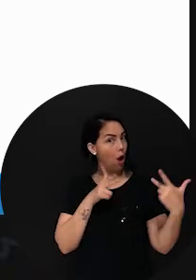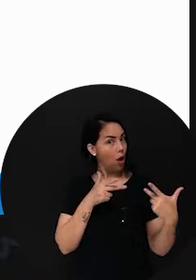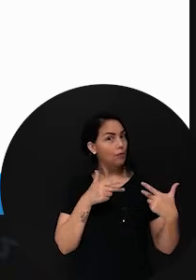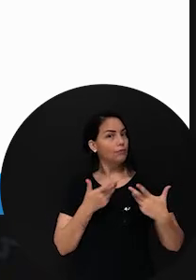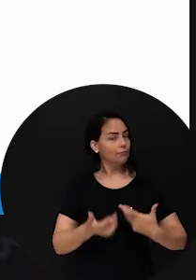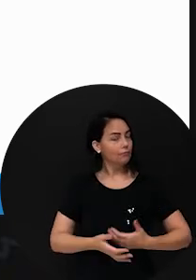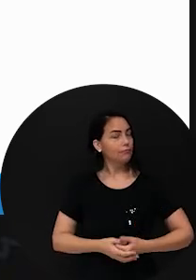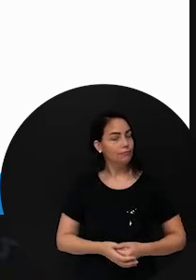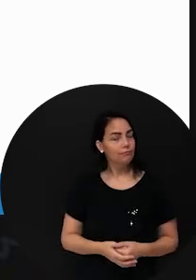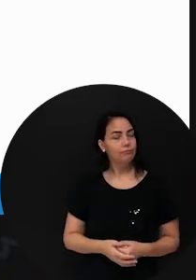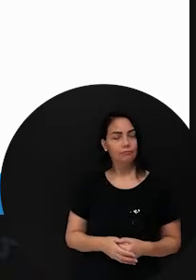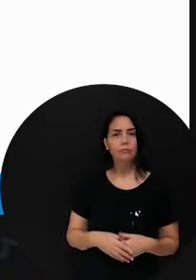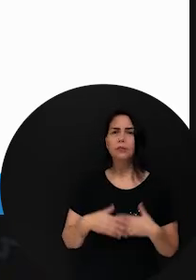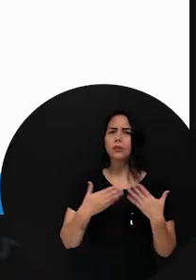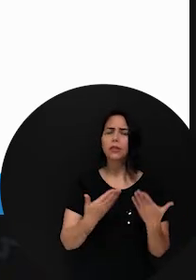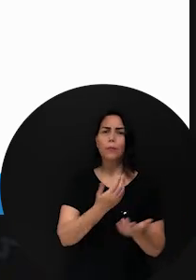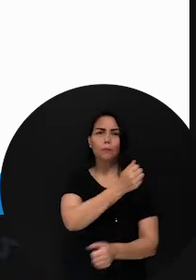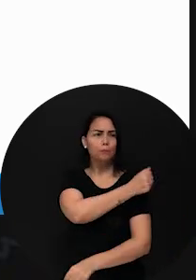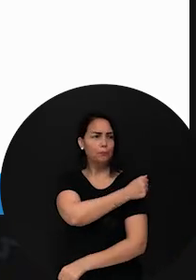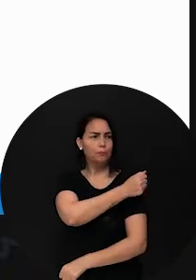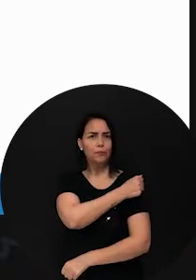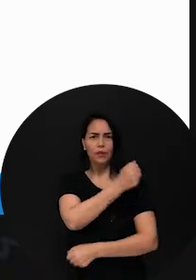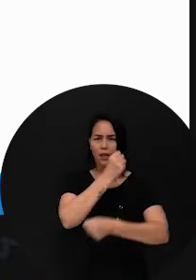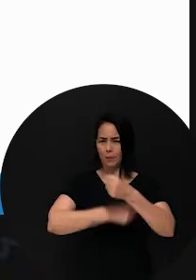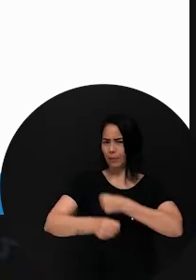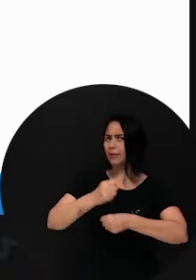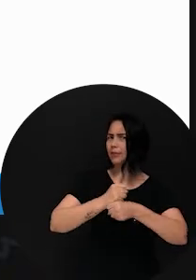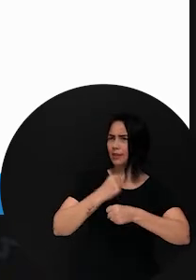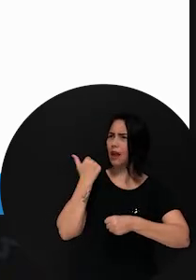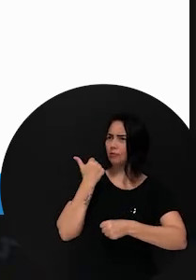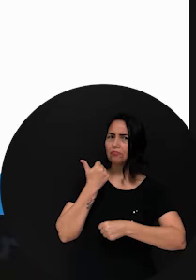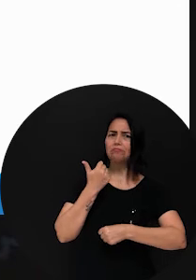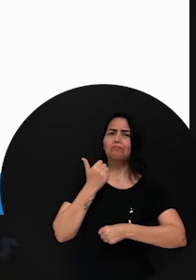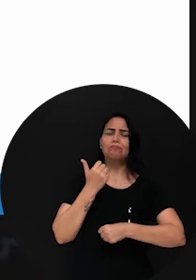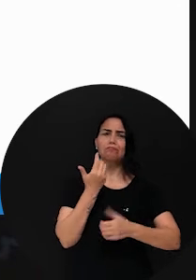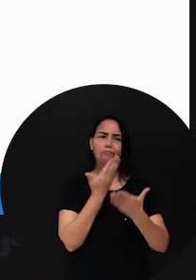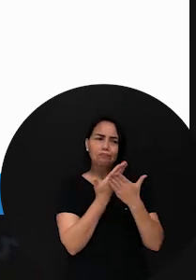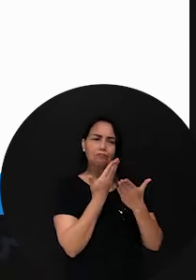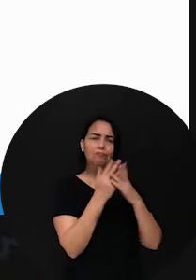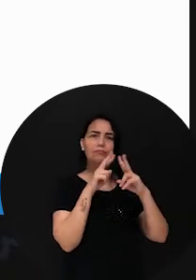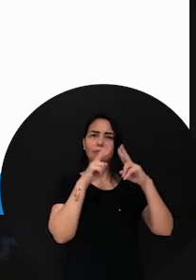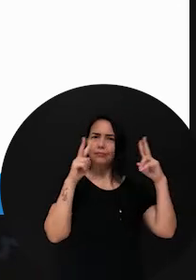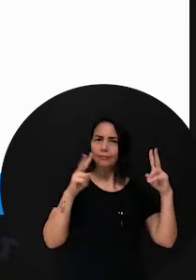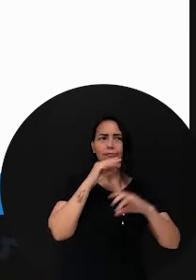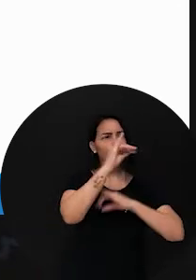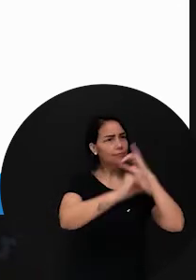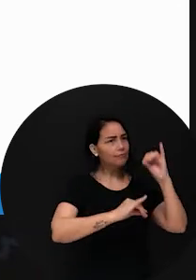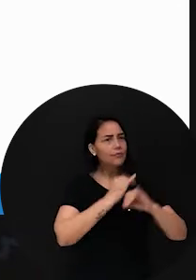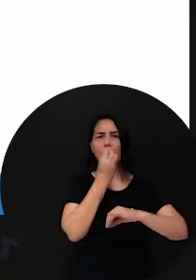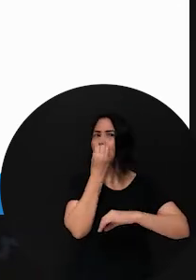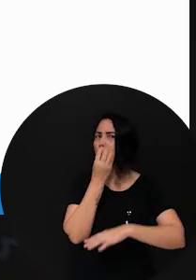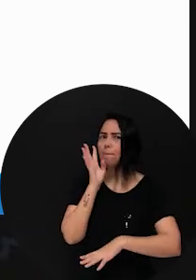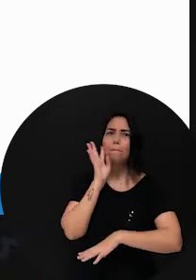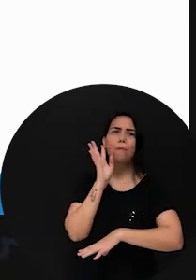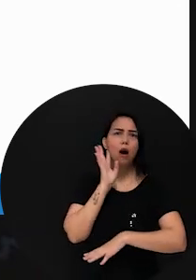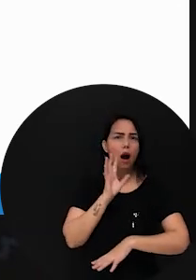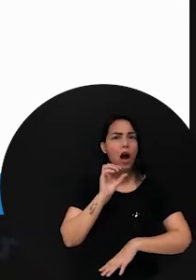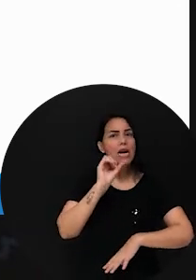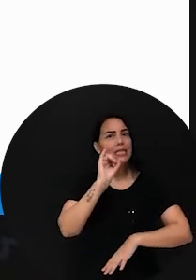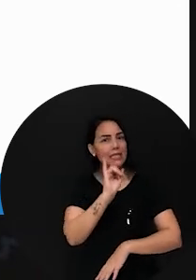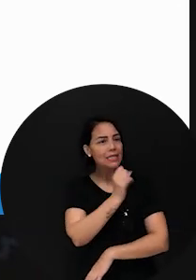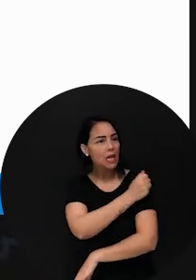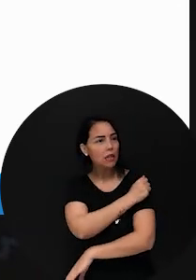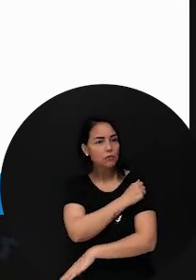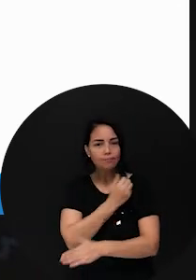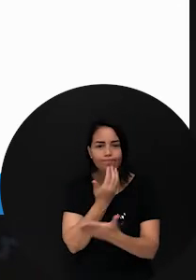uns alunos muito positivos com as aulas online, assim, renderam muito bacana. Então, se o aluno, né, fizer o seu esforço